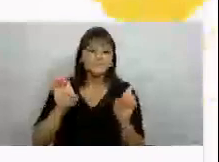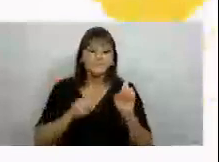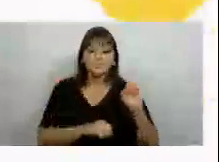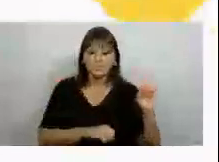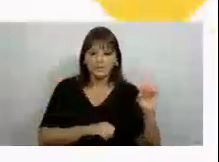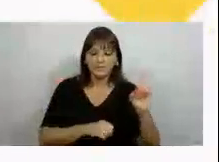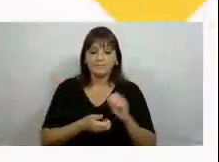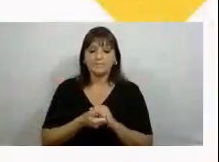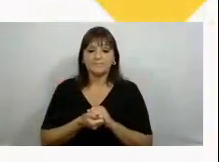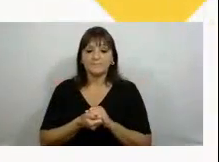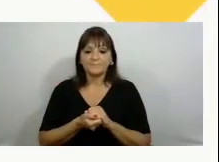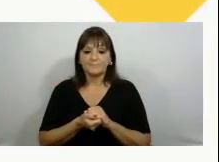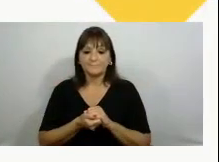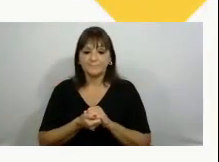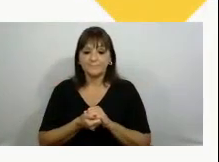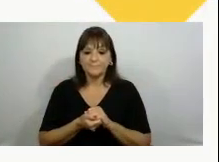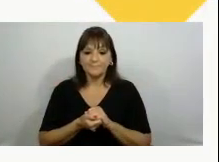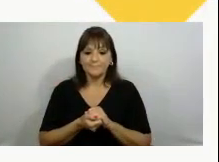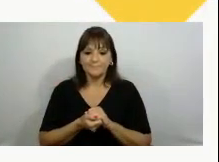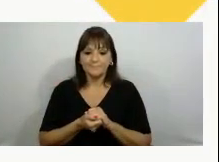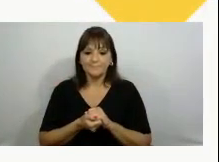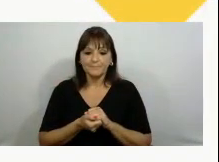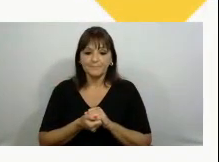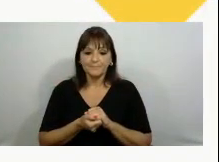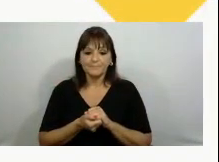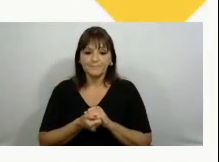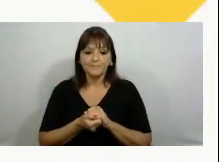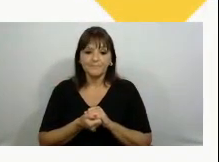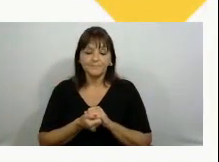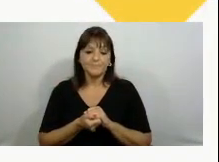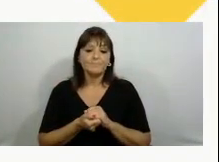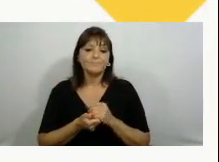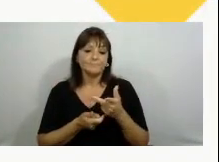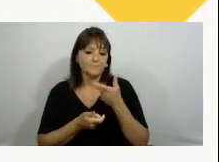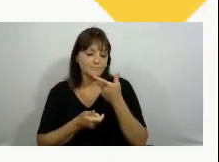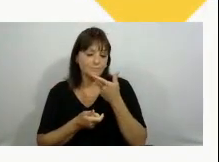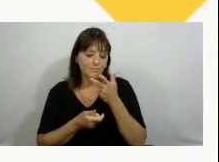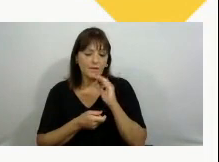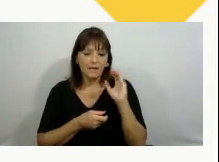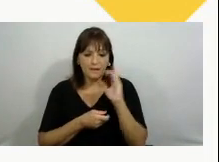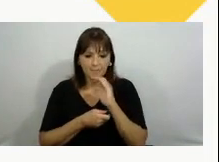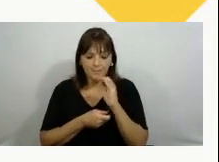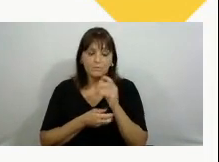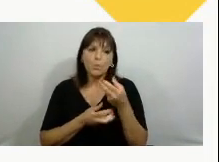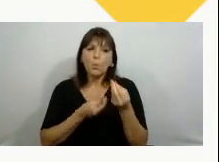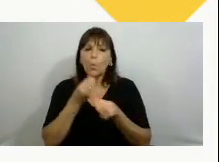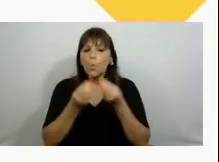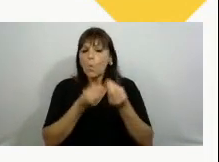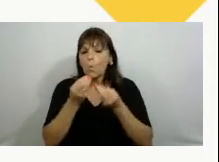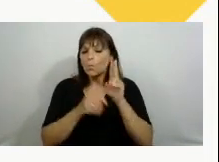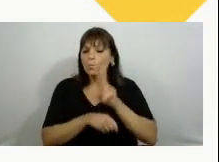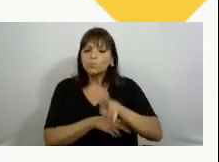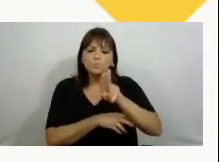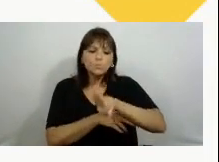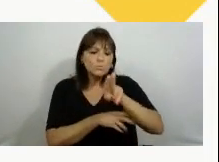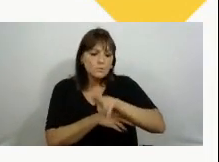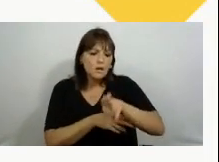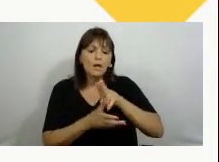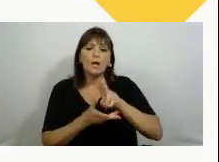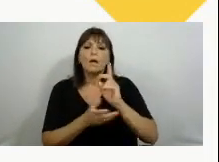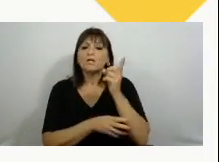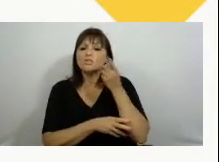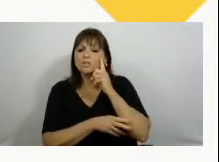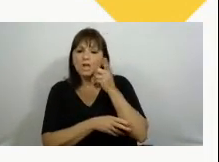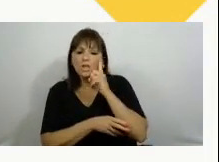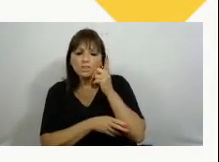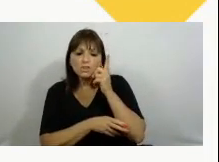Boa. E aí, agora falando com vocês rapidamente sobre como, então, usar a audiodescrição no seu dia a dia, tendo essas dicas, né, tendo